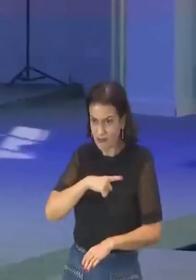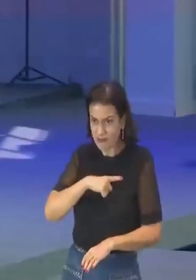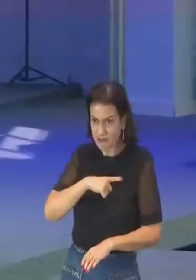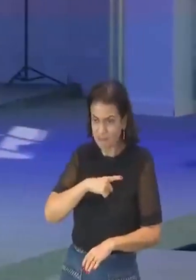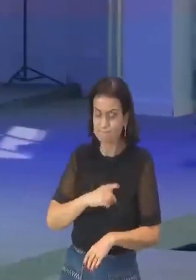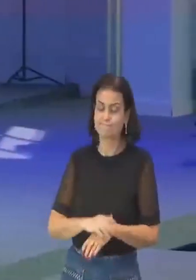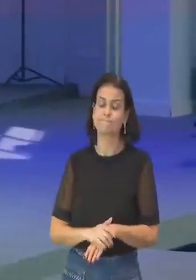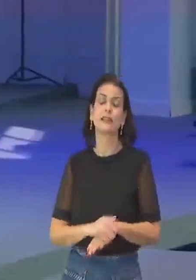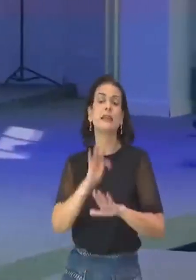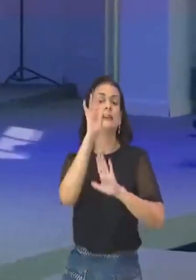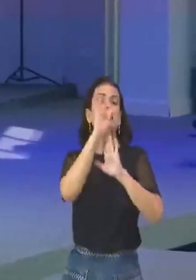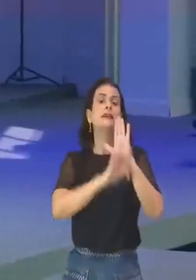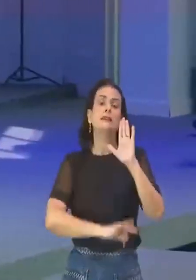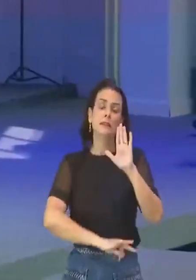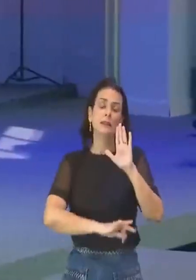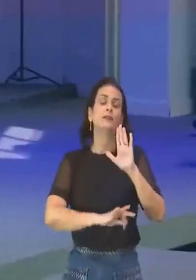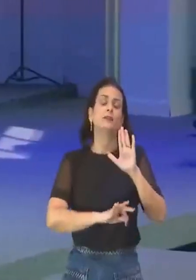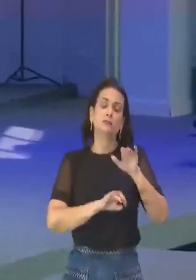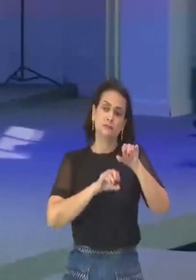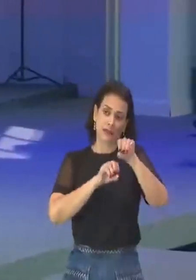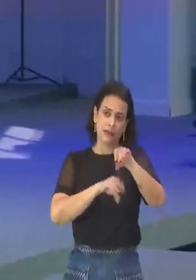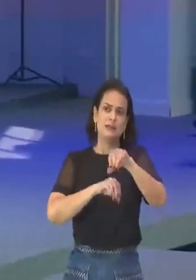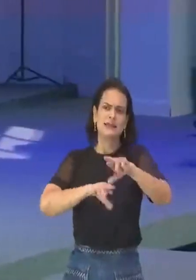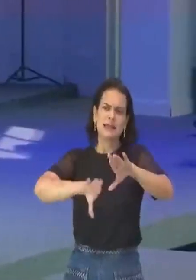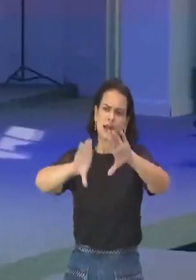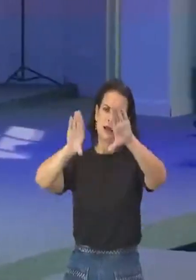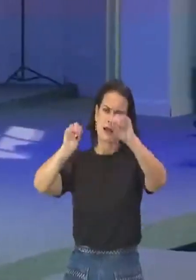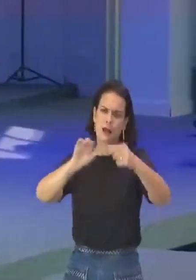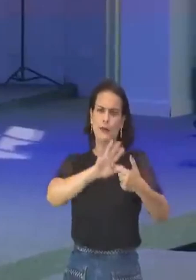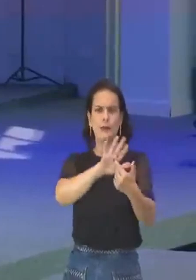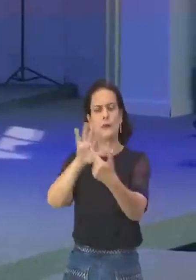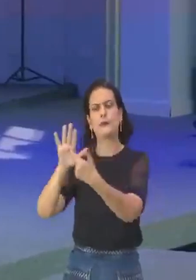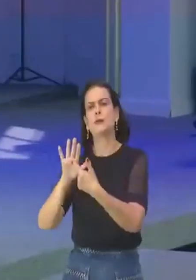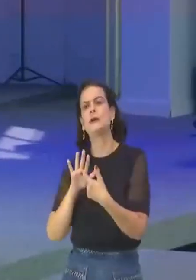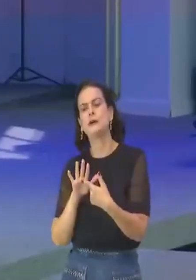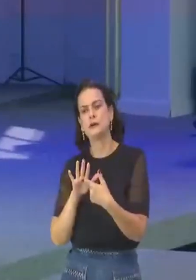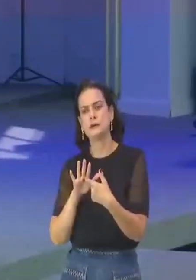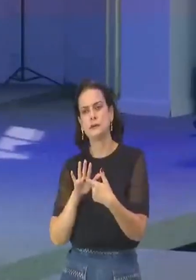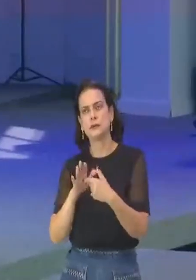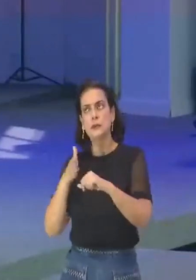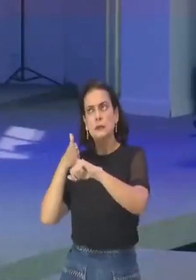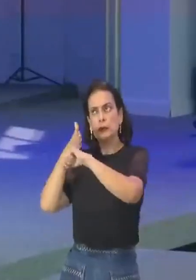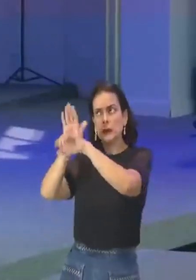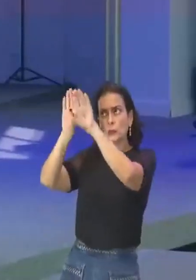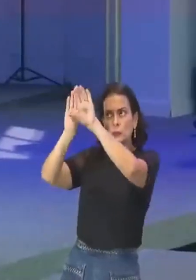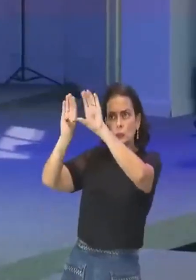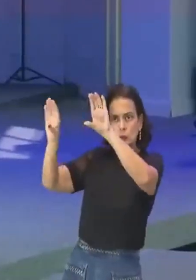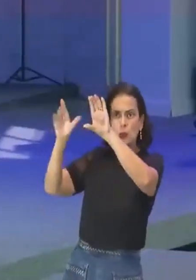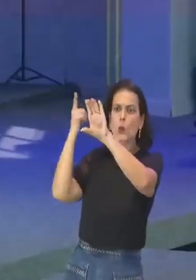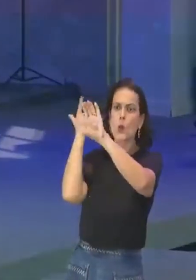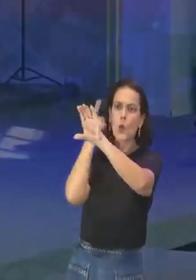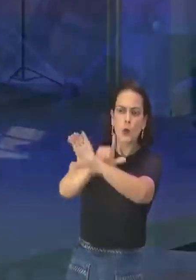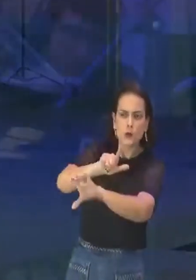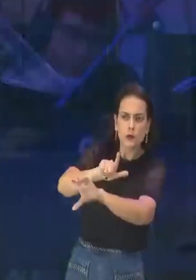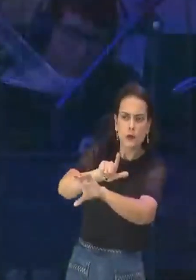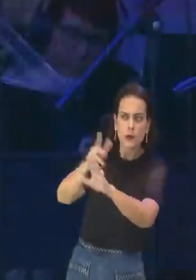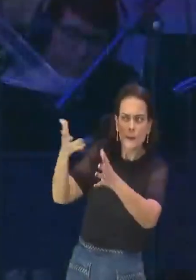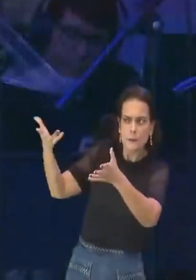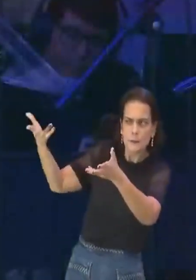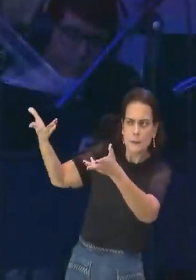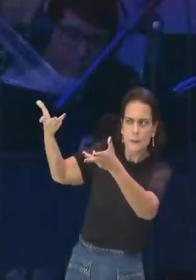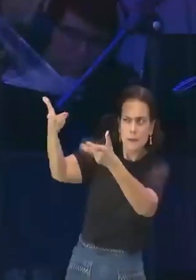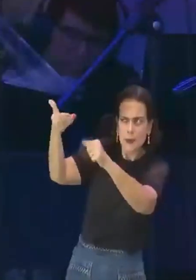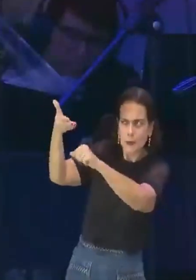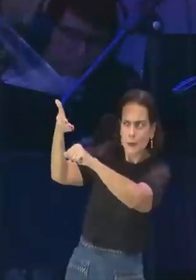O texto nos ensina claramente que para entrar neste reino